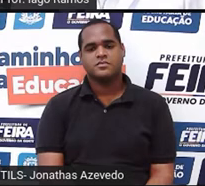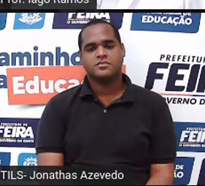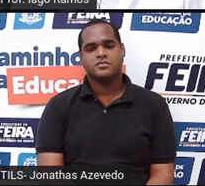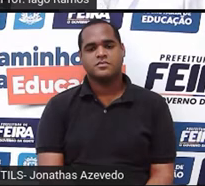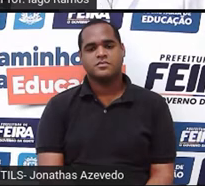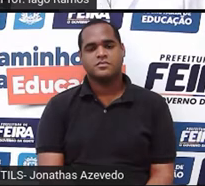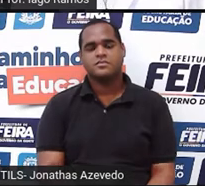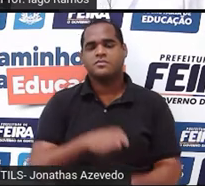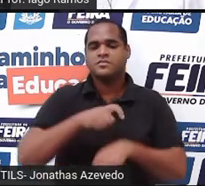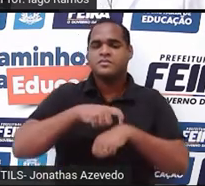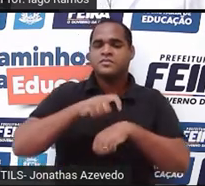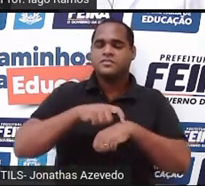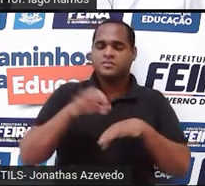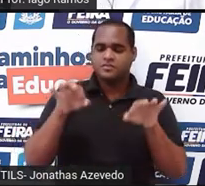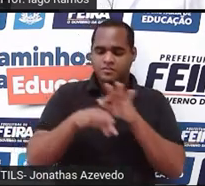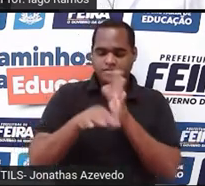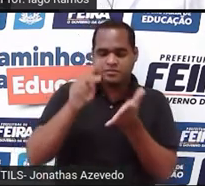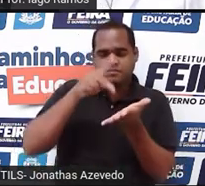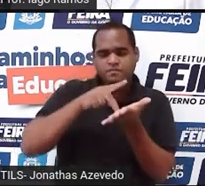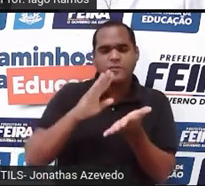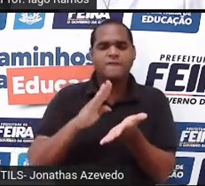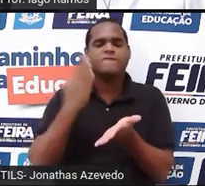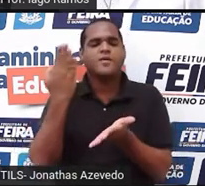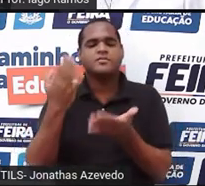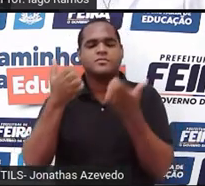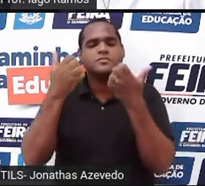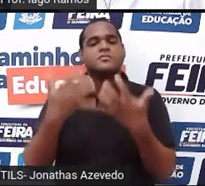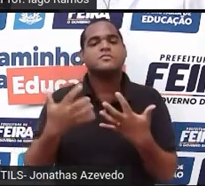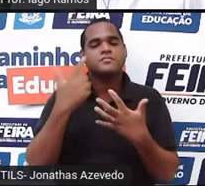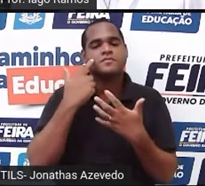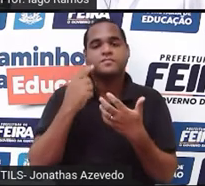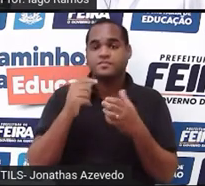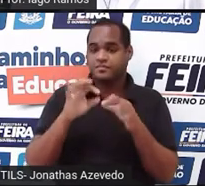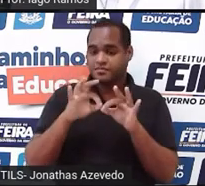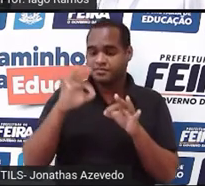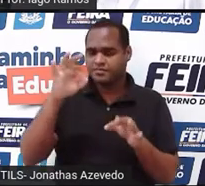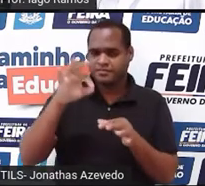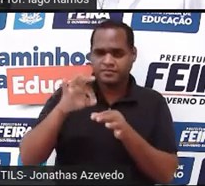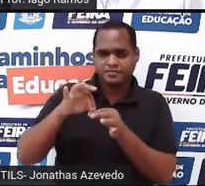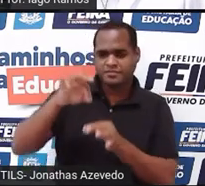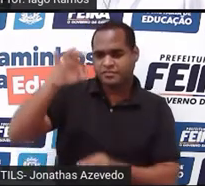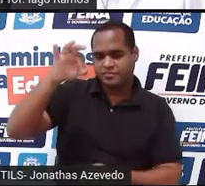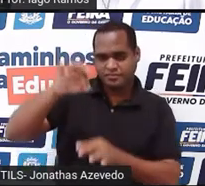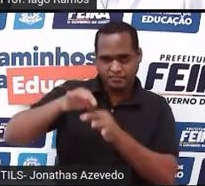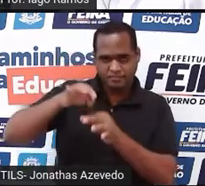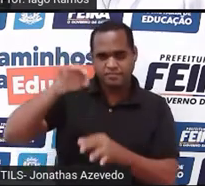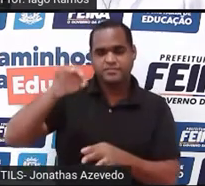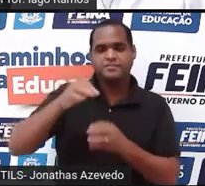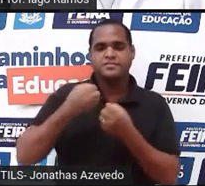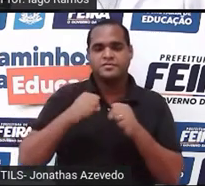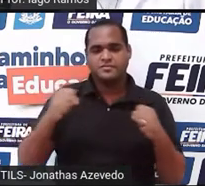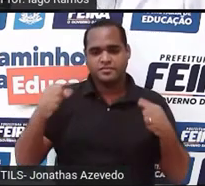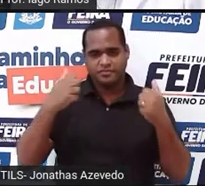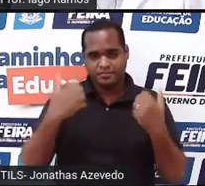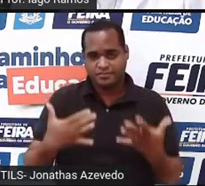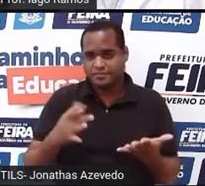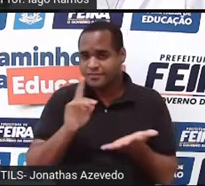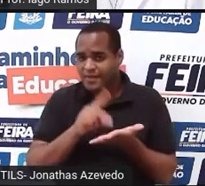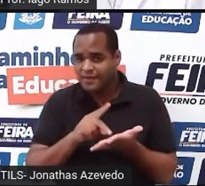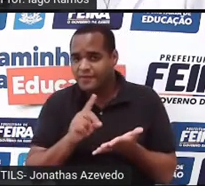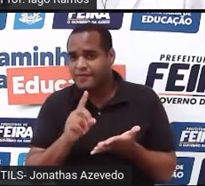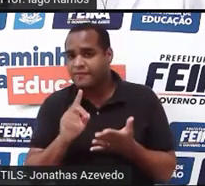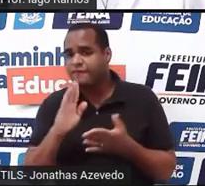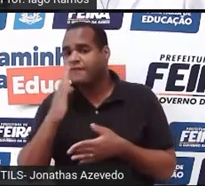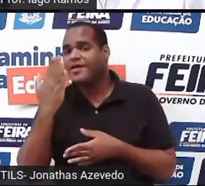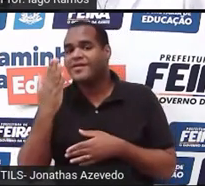e olha o tempo verdadeiro ou falso a sua medida né a medida da sua altura é uma grandeza Isso é o